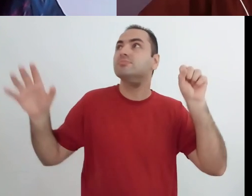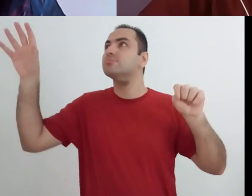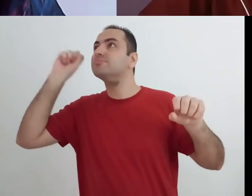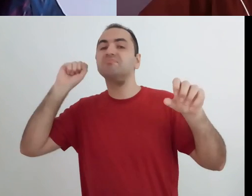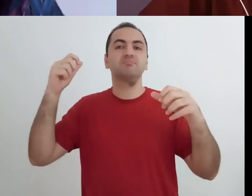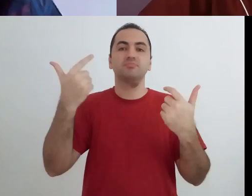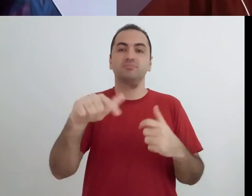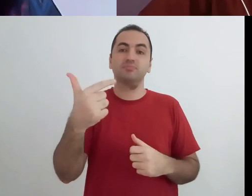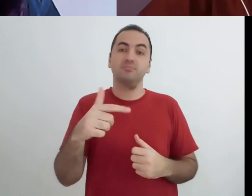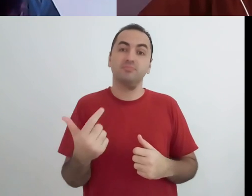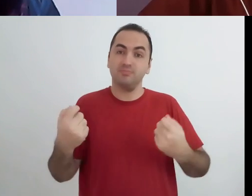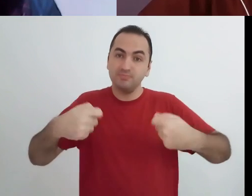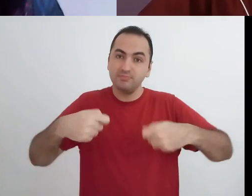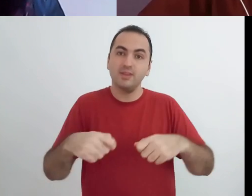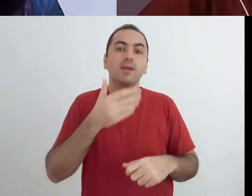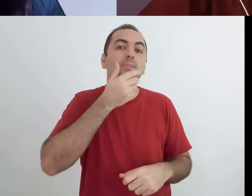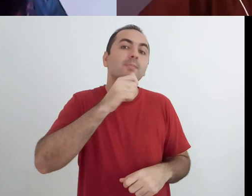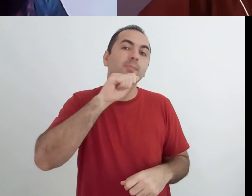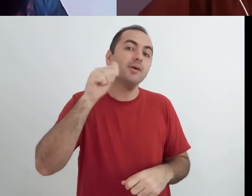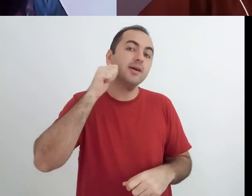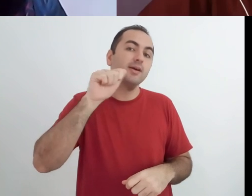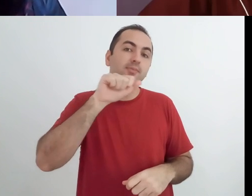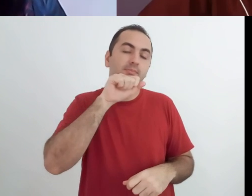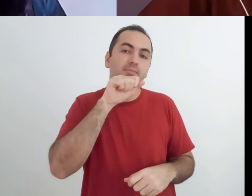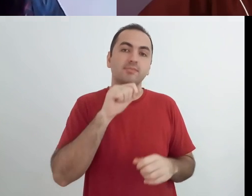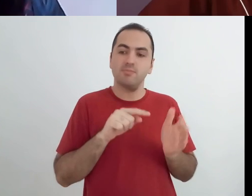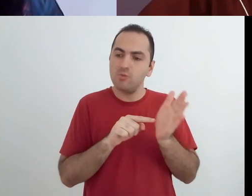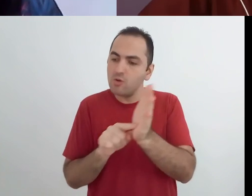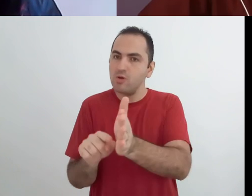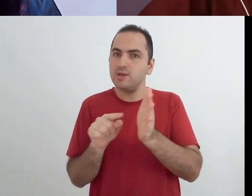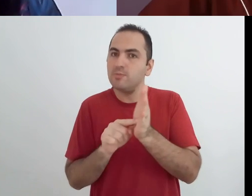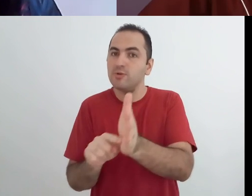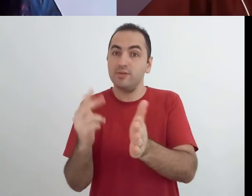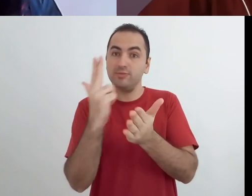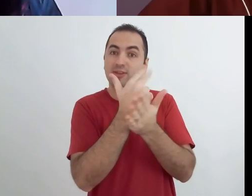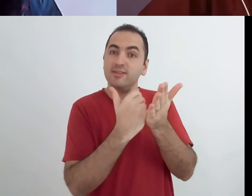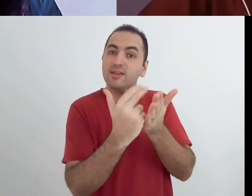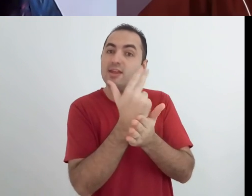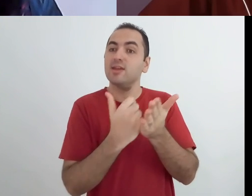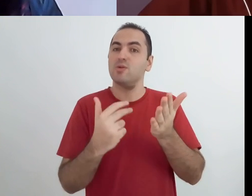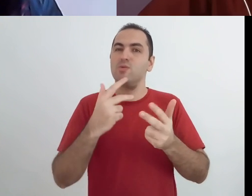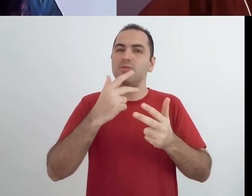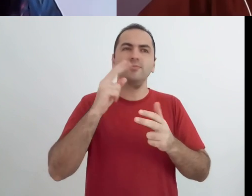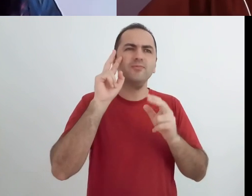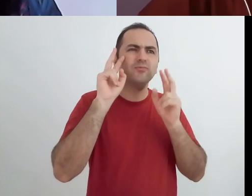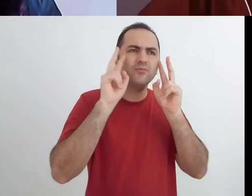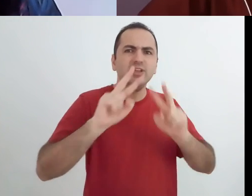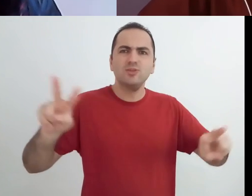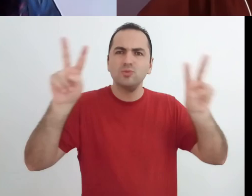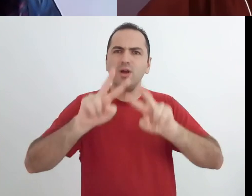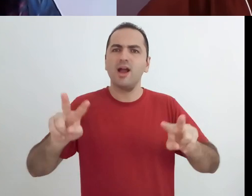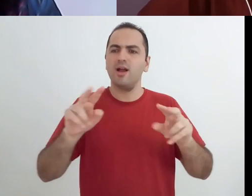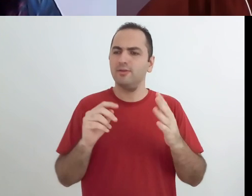comunicação. Porque nós precisamos nos comunicar. Isso é um desejo nosso.